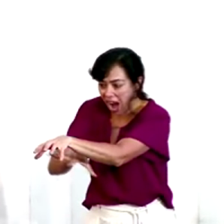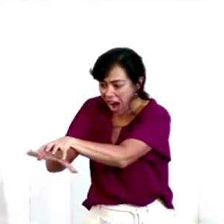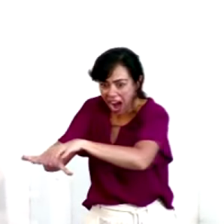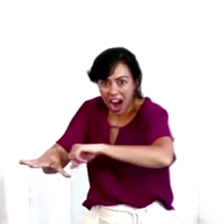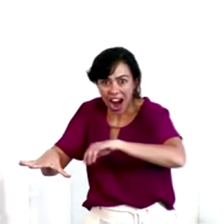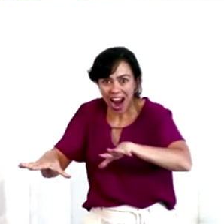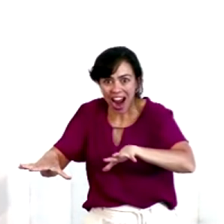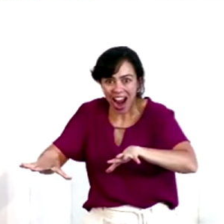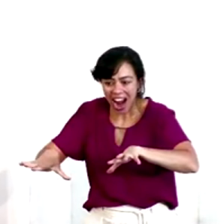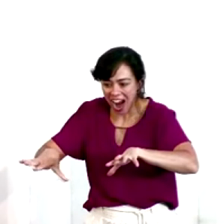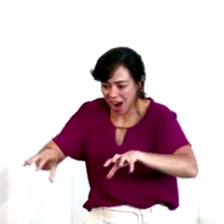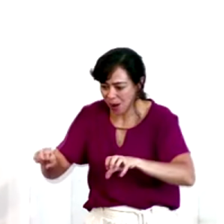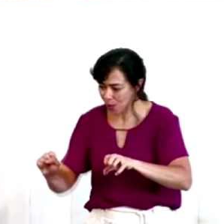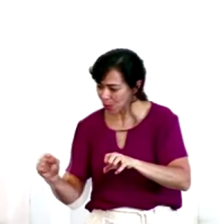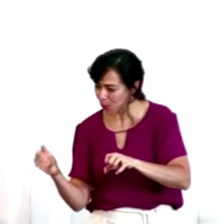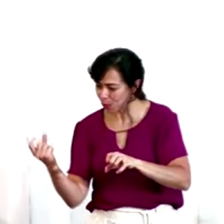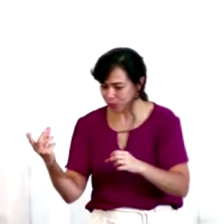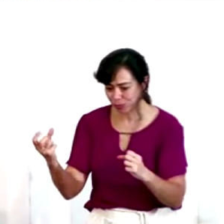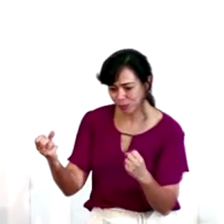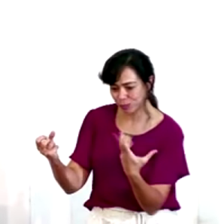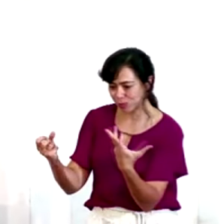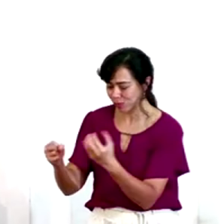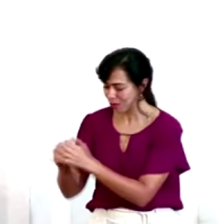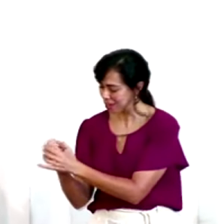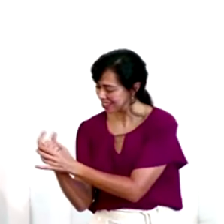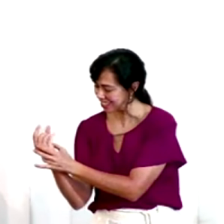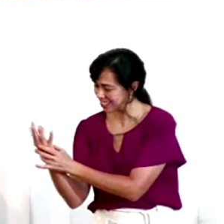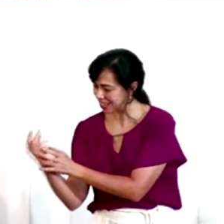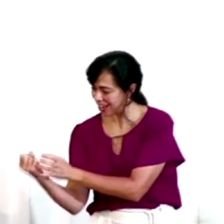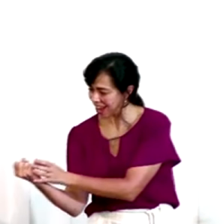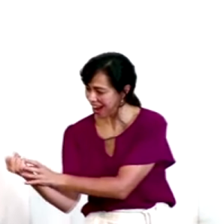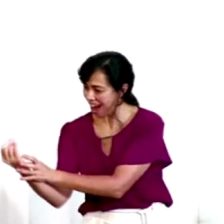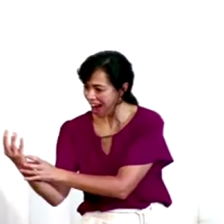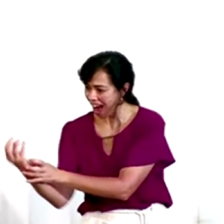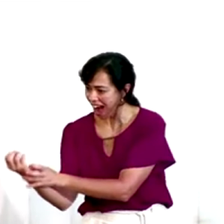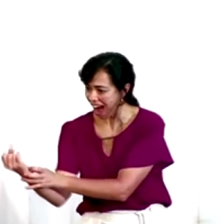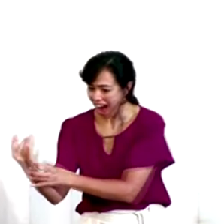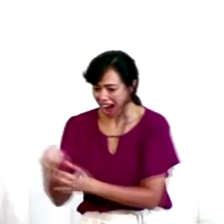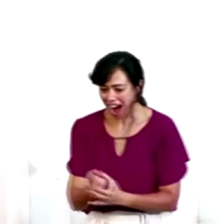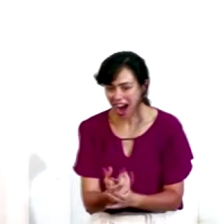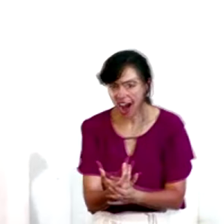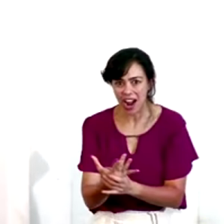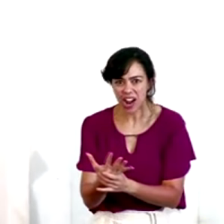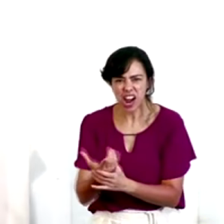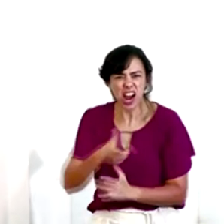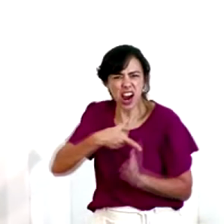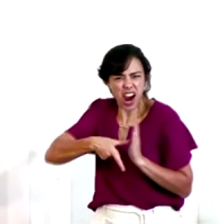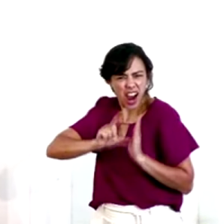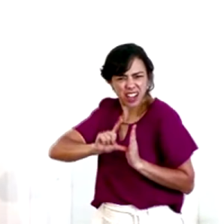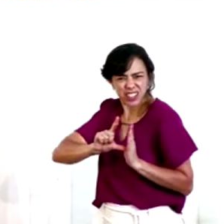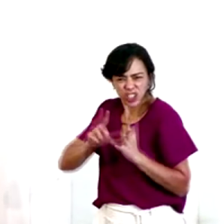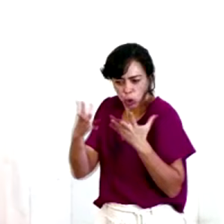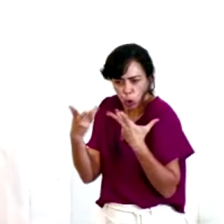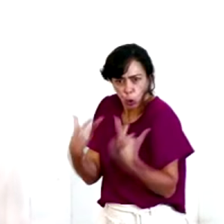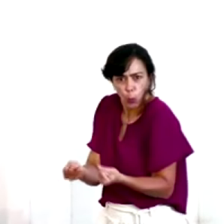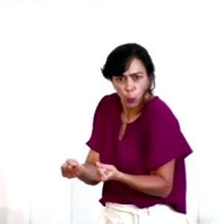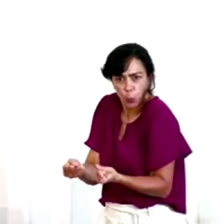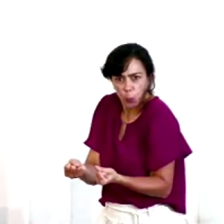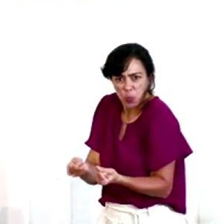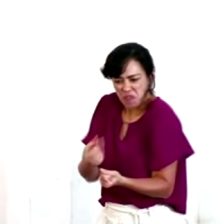Restaura, Senhor, a nossa sorte, como as torrentes no Negueb.